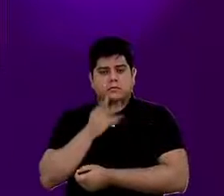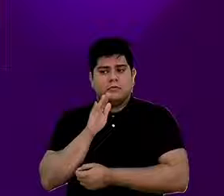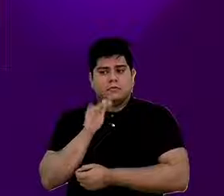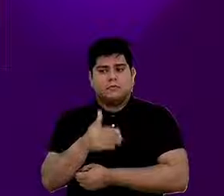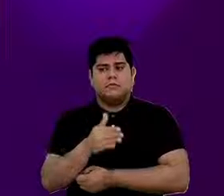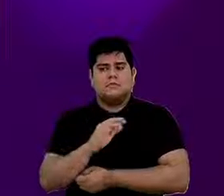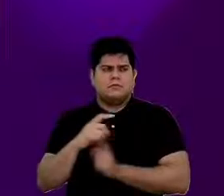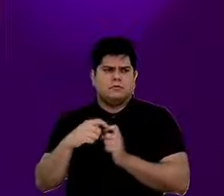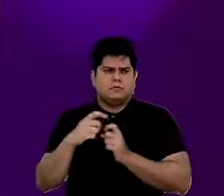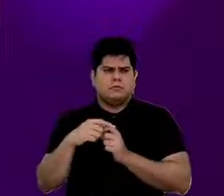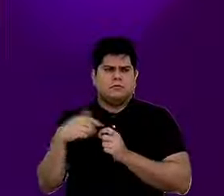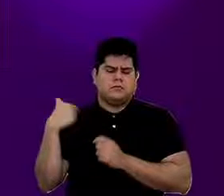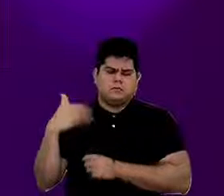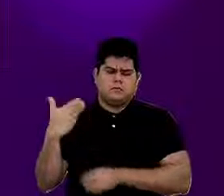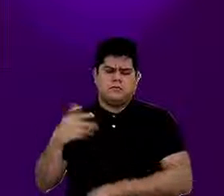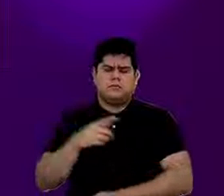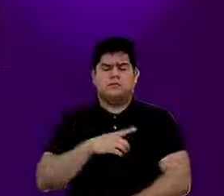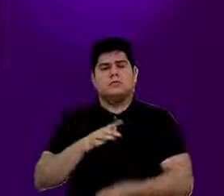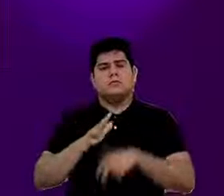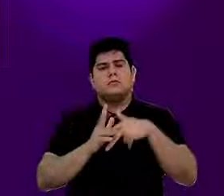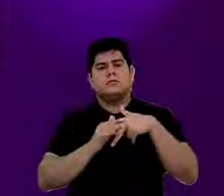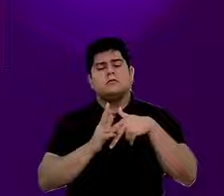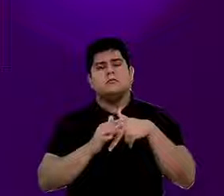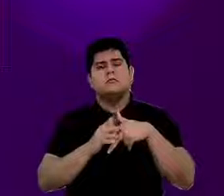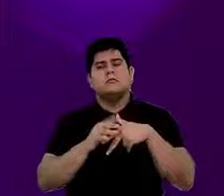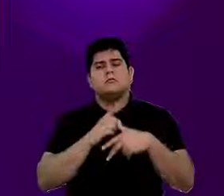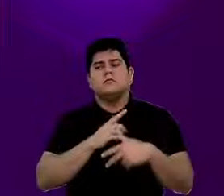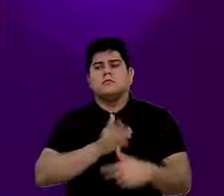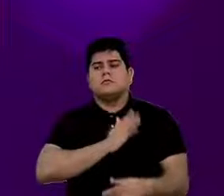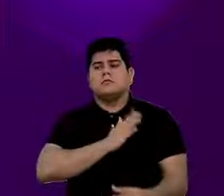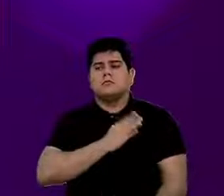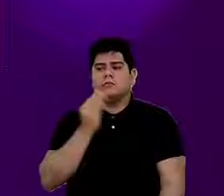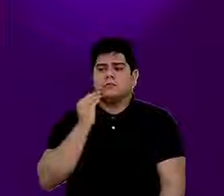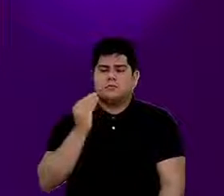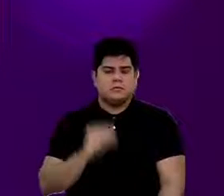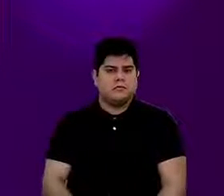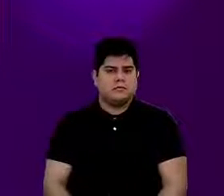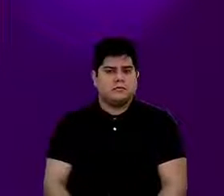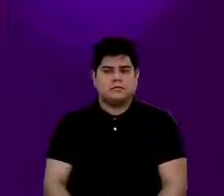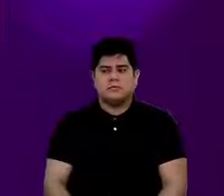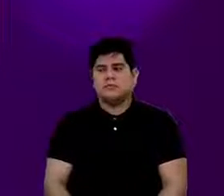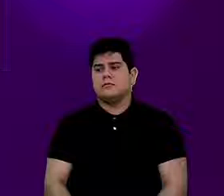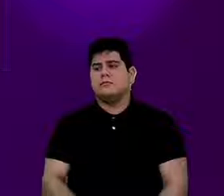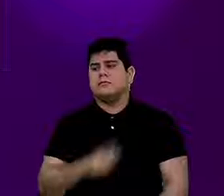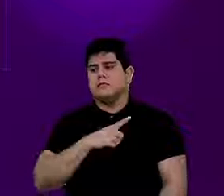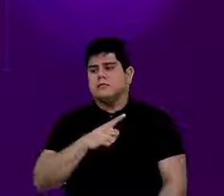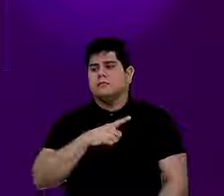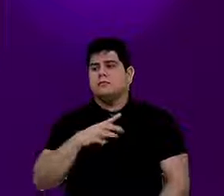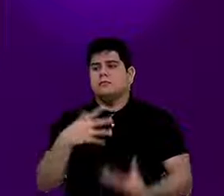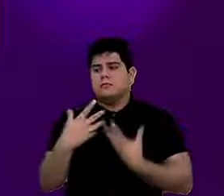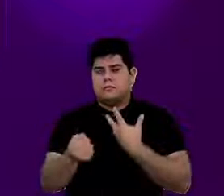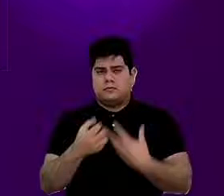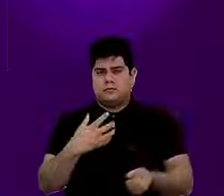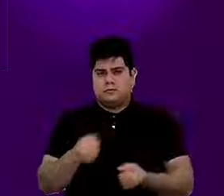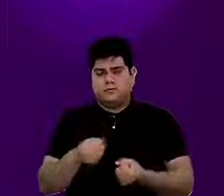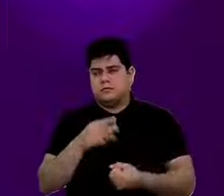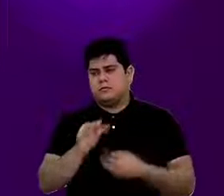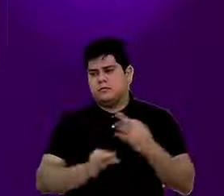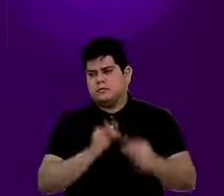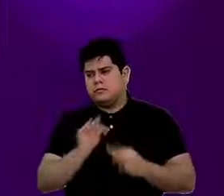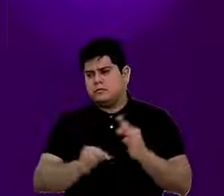na medicina, veio muito com os pacientes com insuficiência cardíaca, em que a adequada adesão ao tratamento e